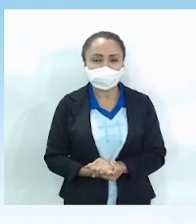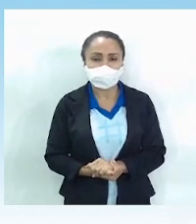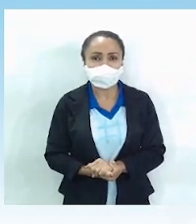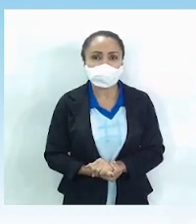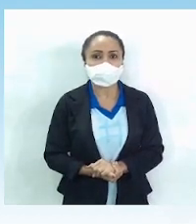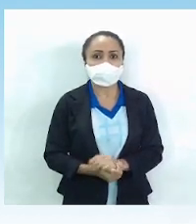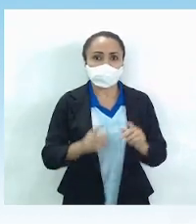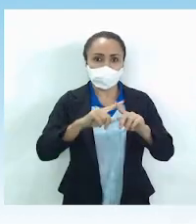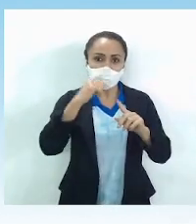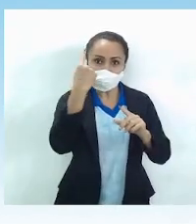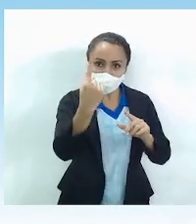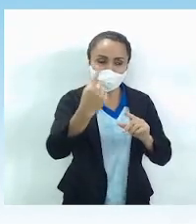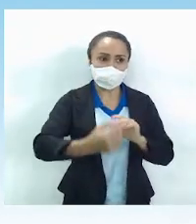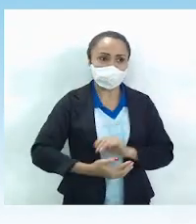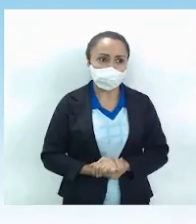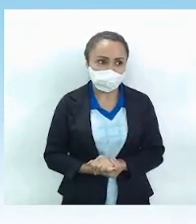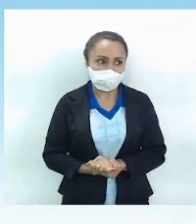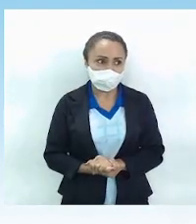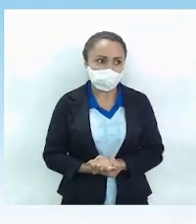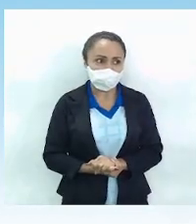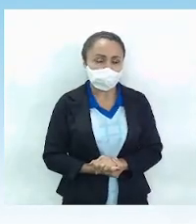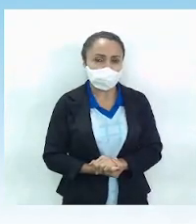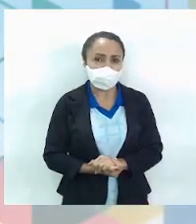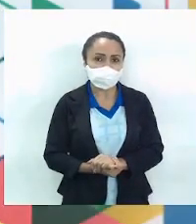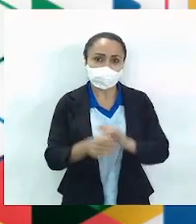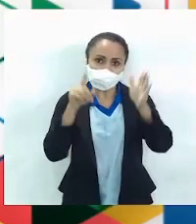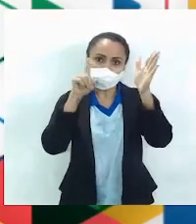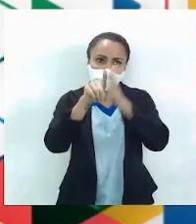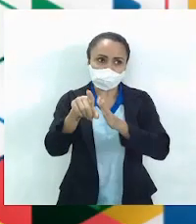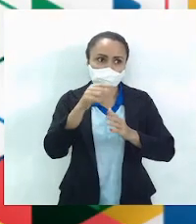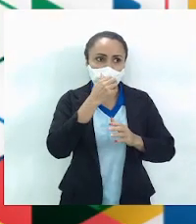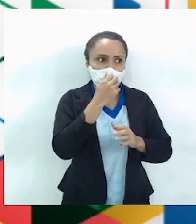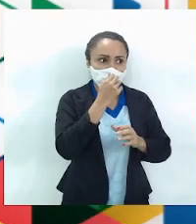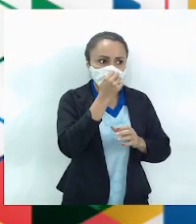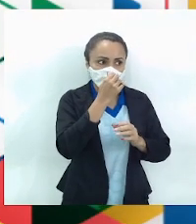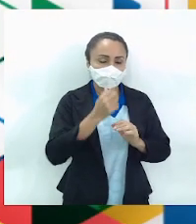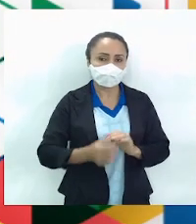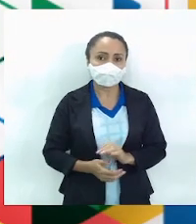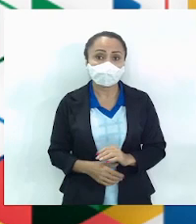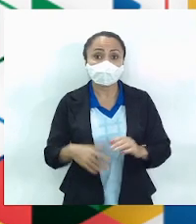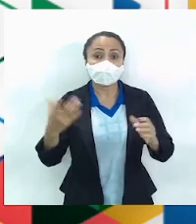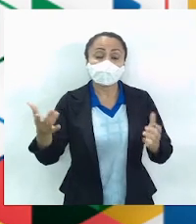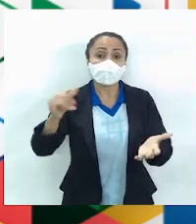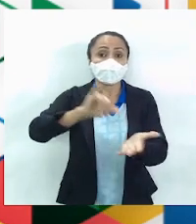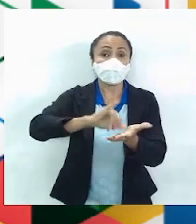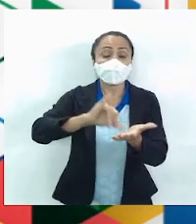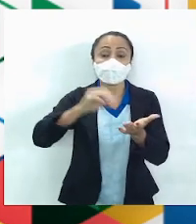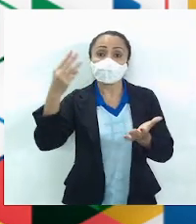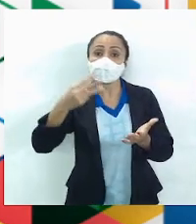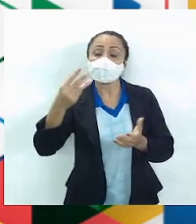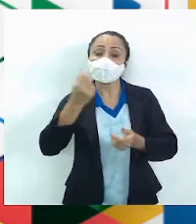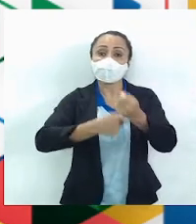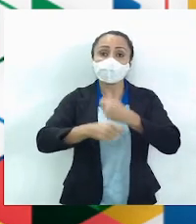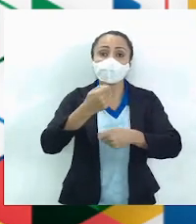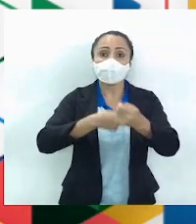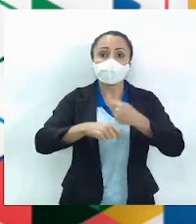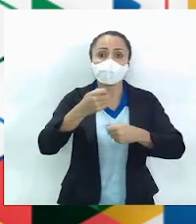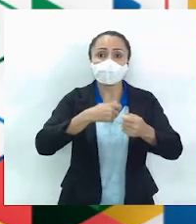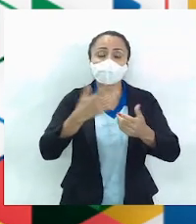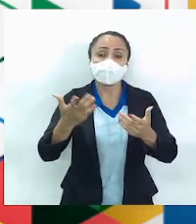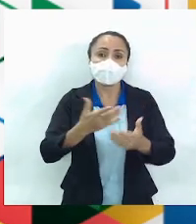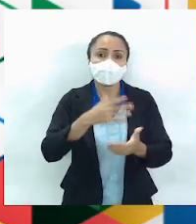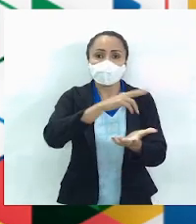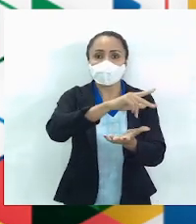uma rapidinha para a gente ir-se embora. Mas, vamos lá. O setor terciário da economia, comércio e serviço